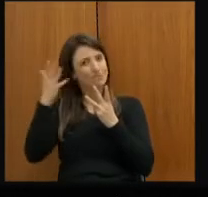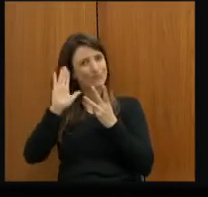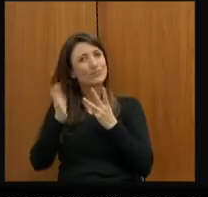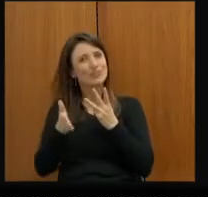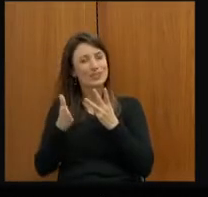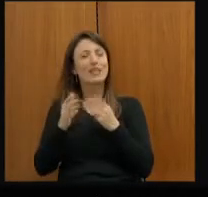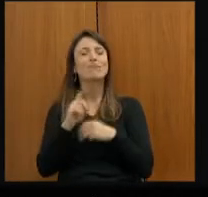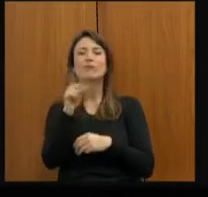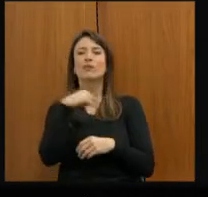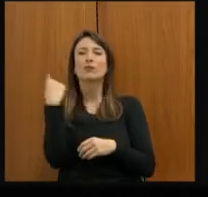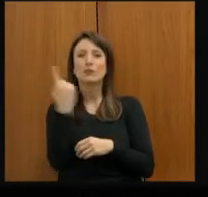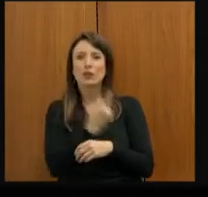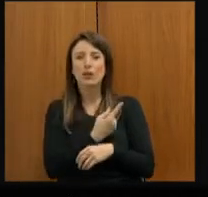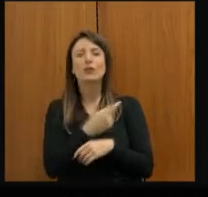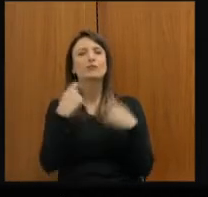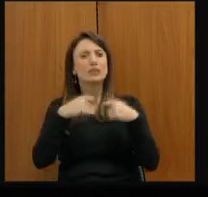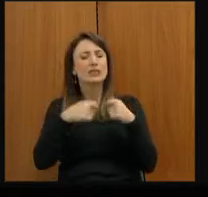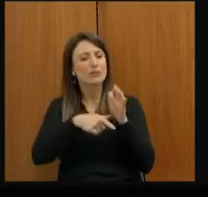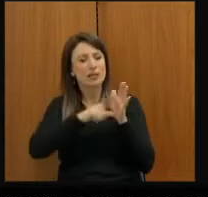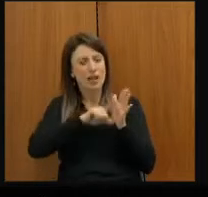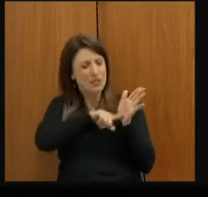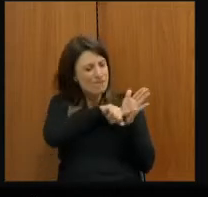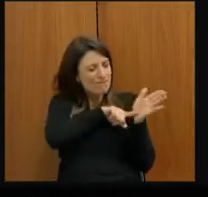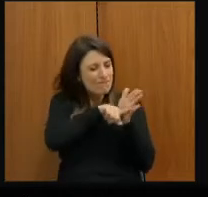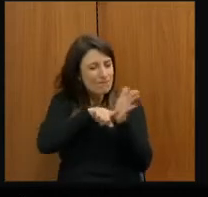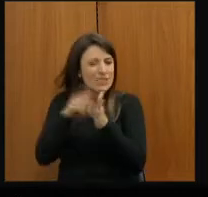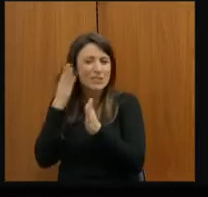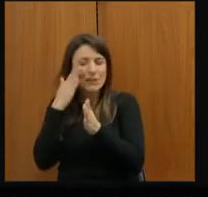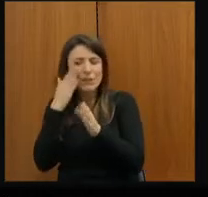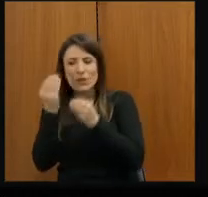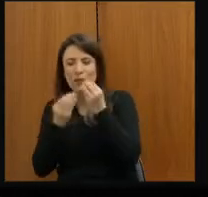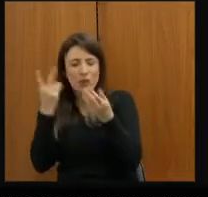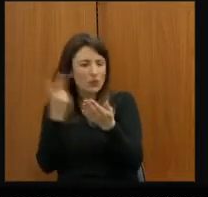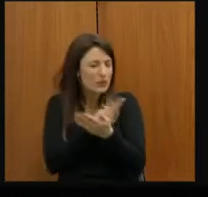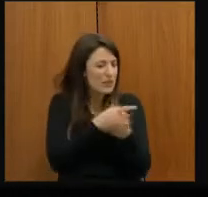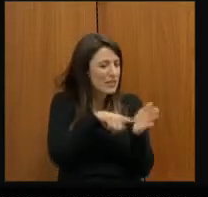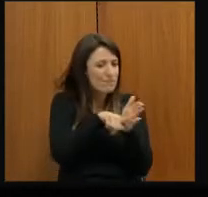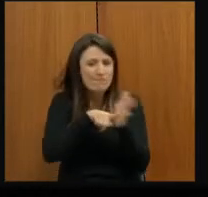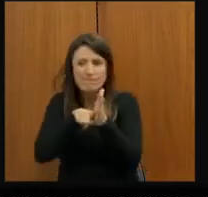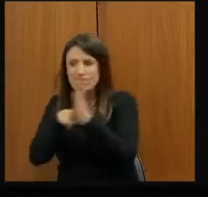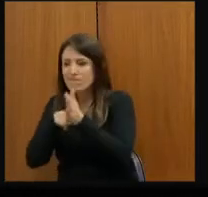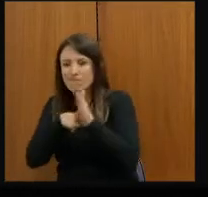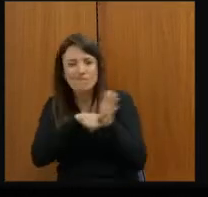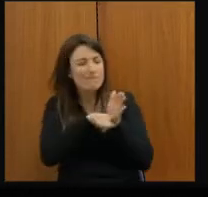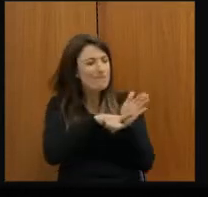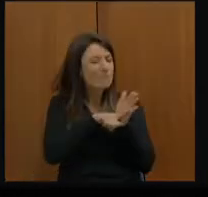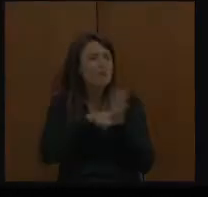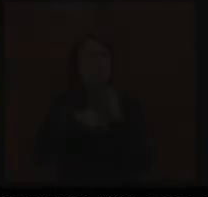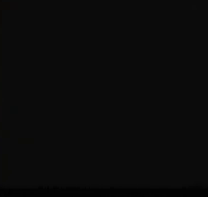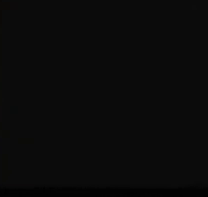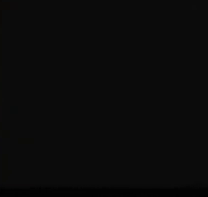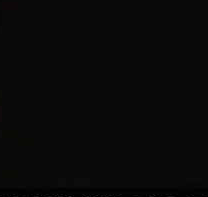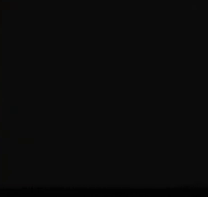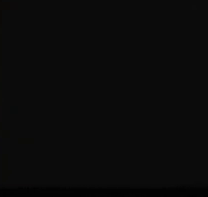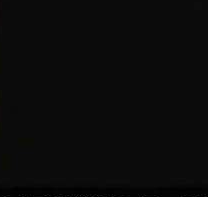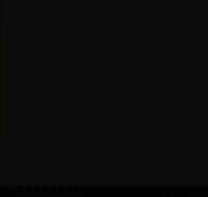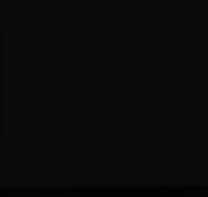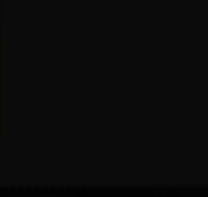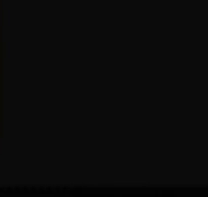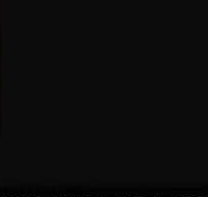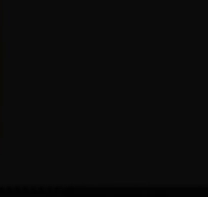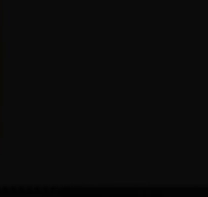nós temos que ter esse diagnóstico para poder trabalhar gente para poder fazer uma política para construir uma coisa diferente